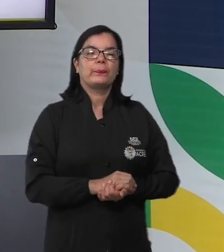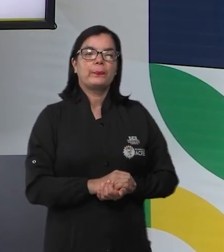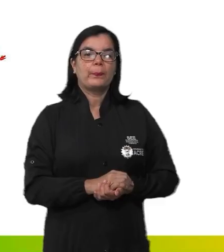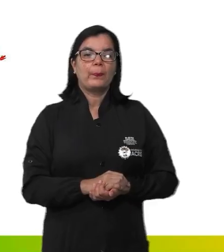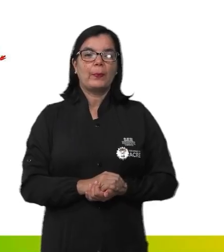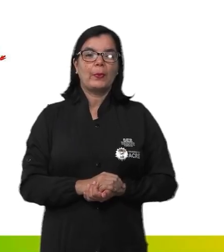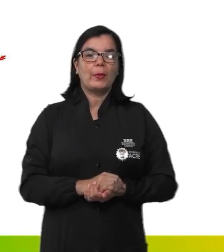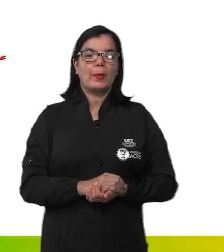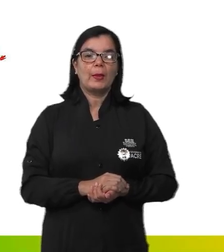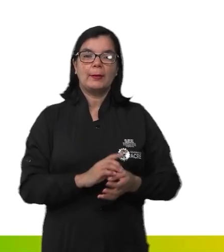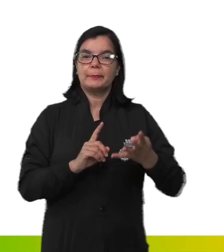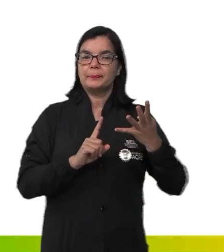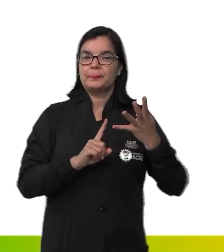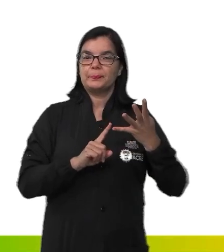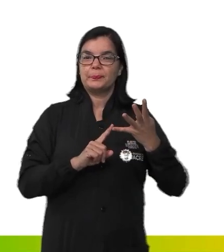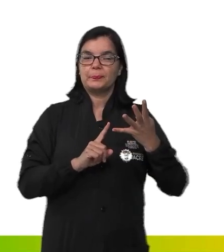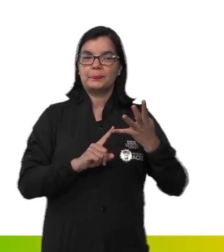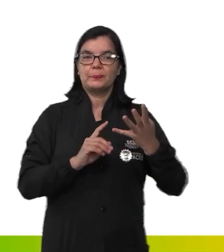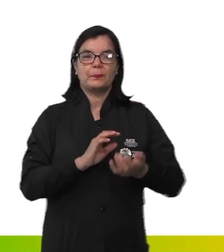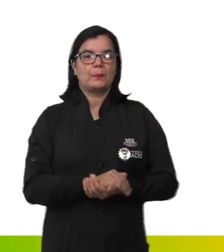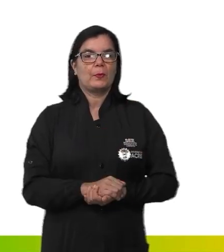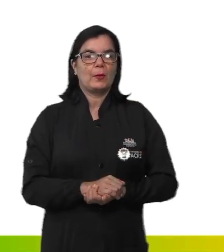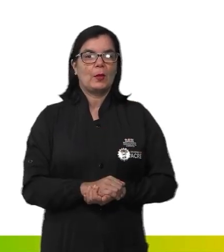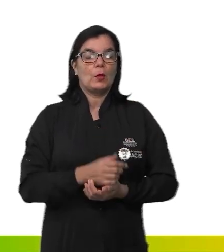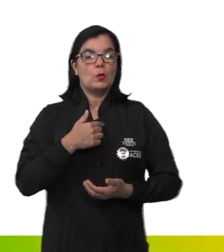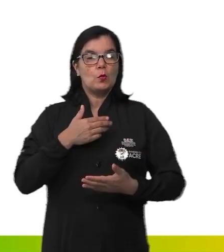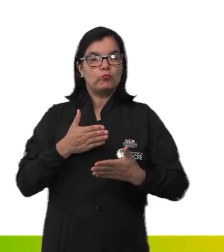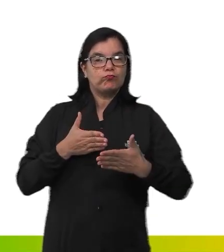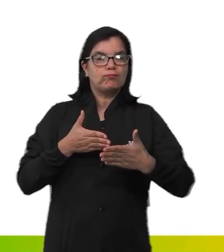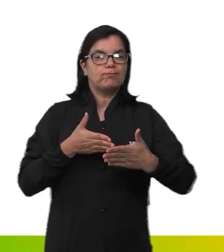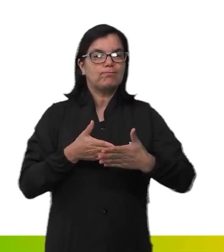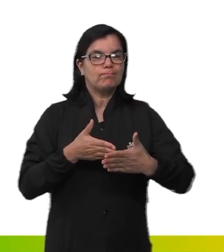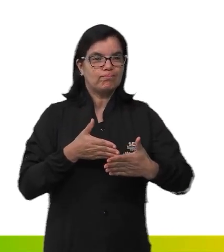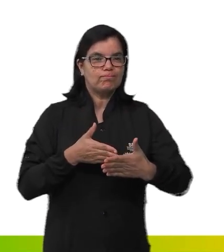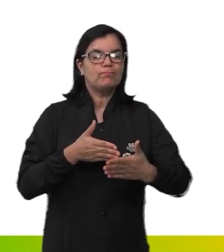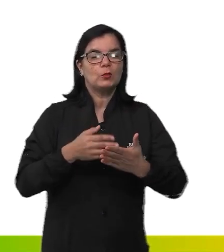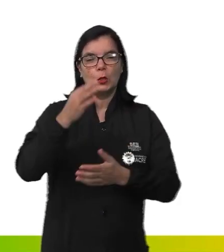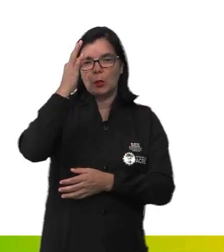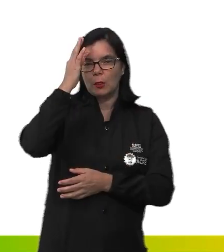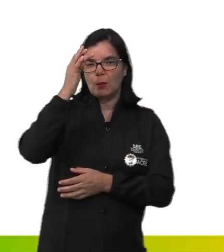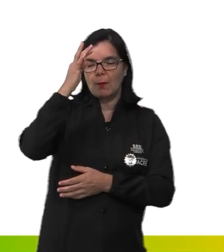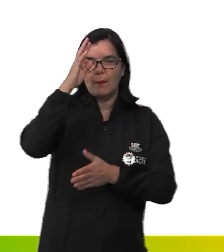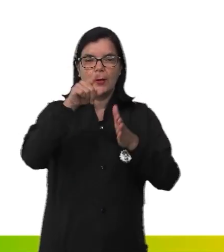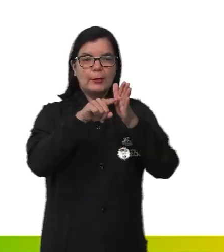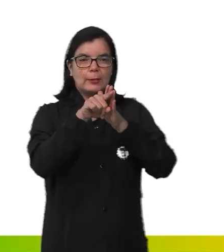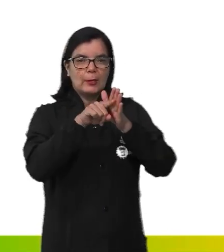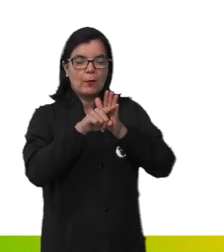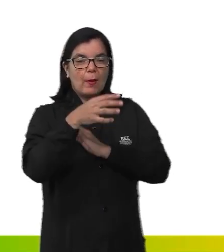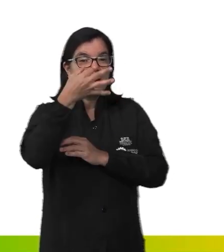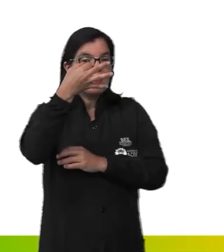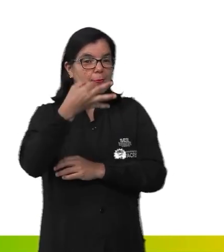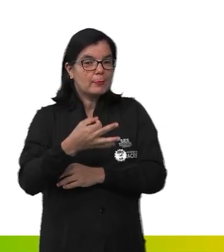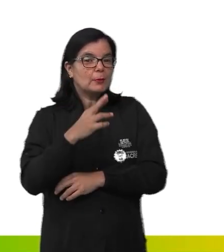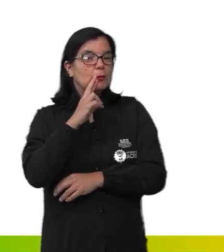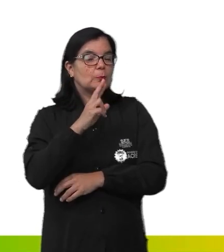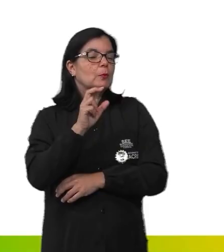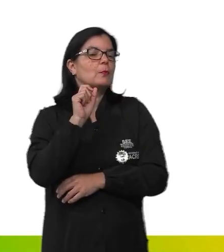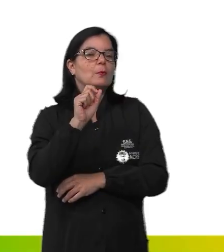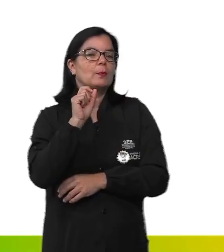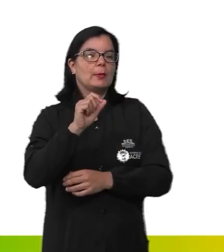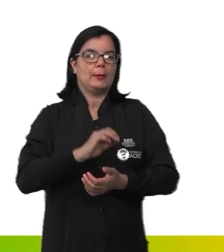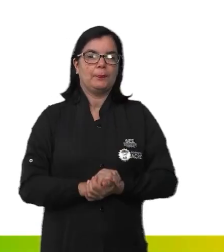certo? Vamos para a quarta questão? Olha só. Sobre o impacto das teorias científicas, é correto afirmar